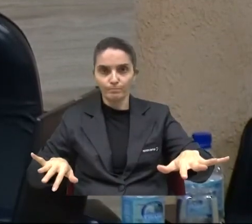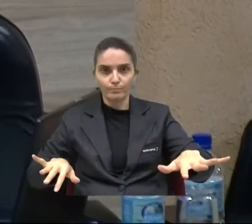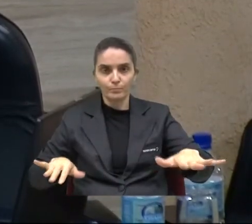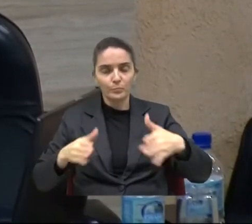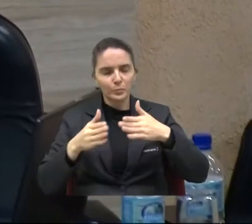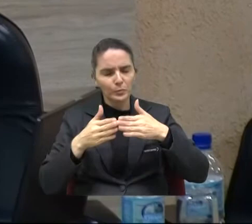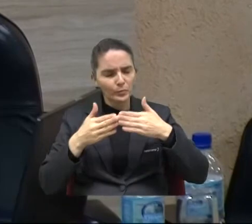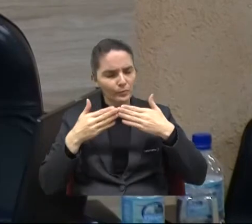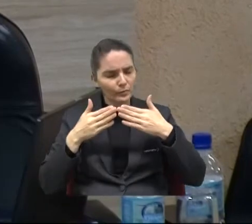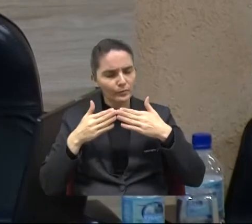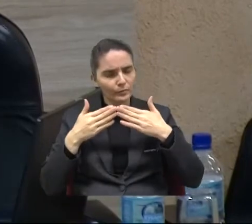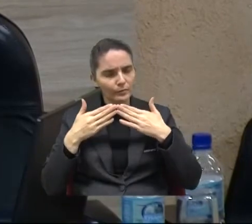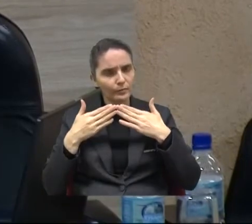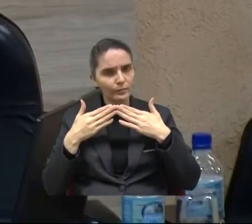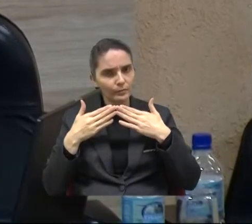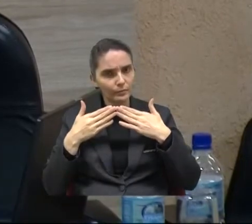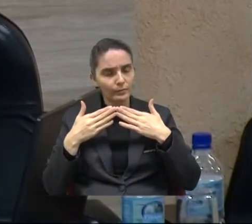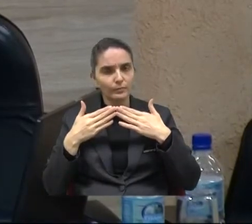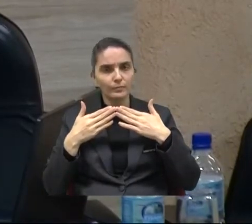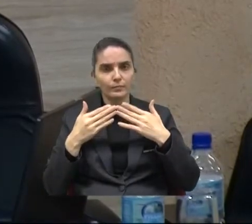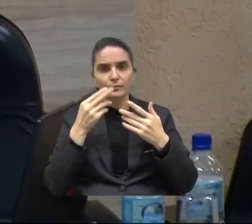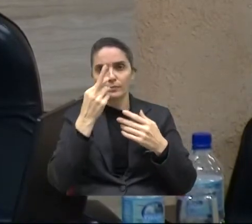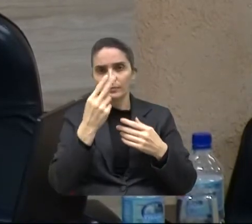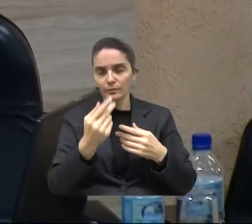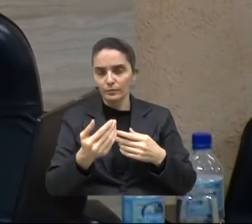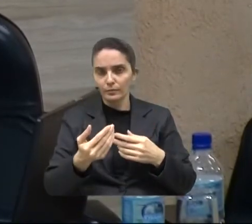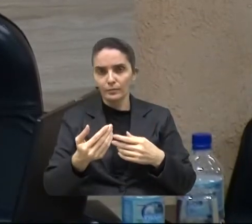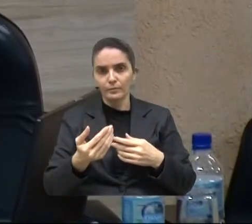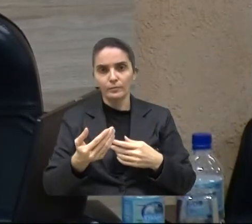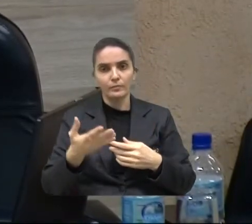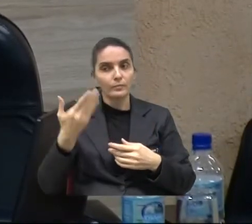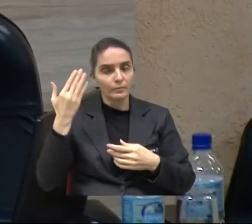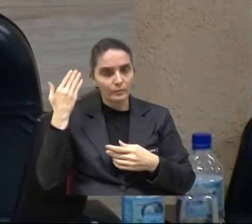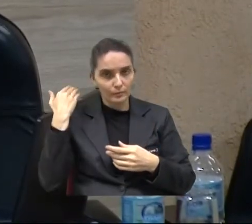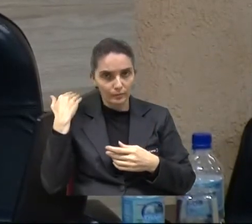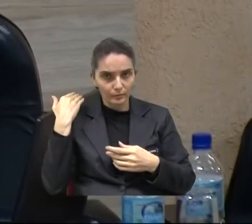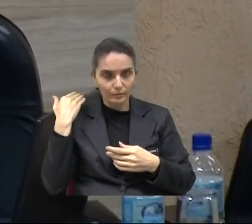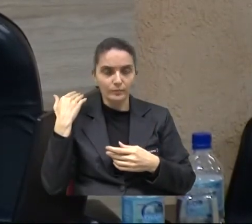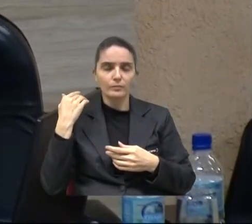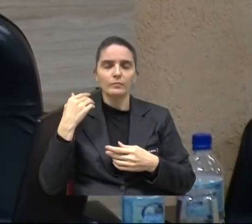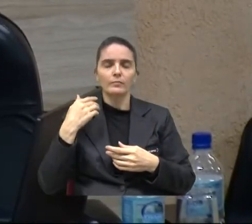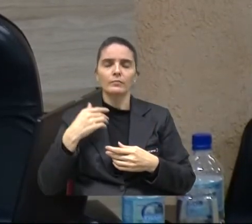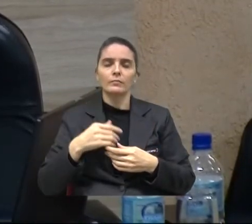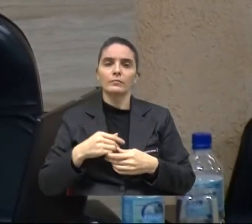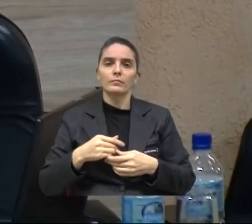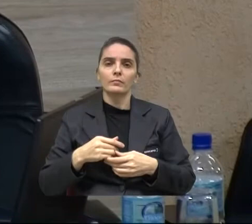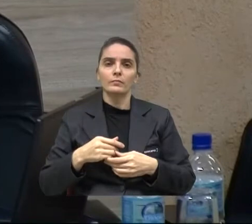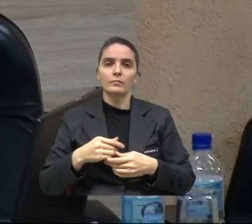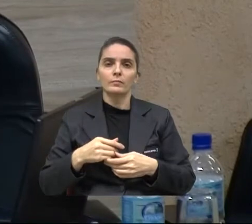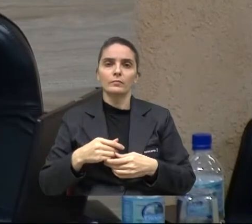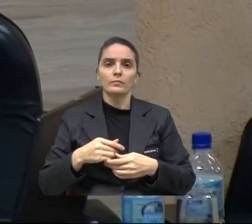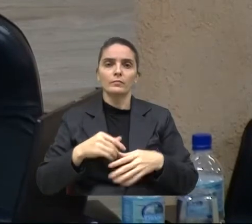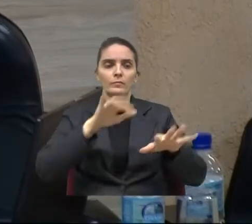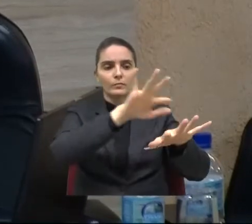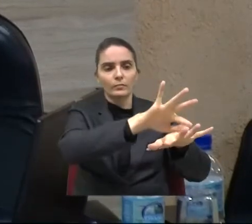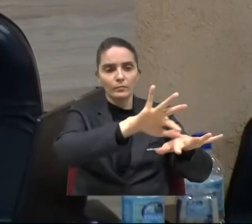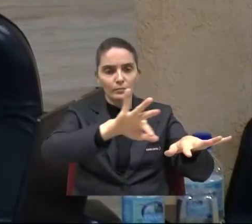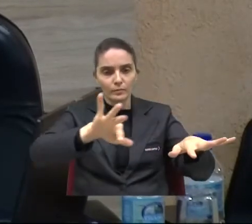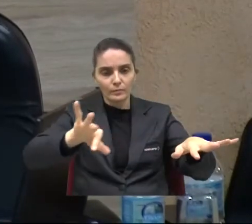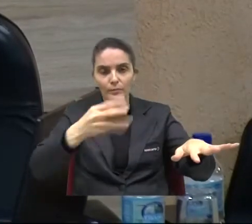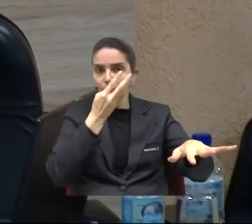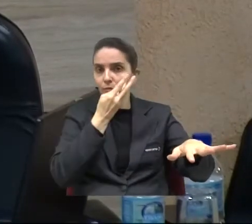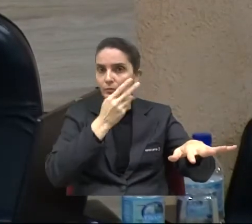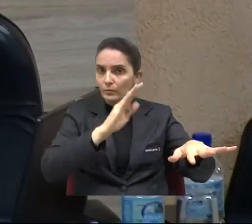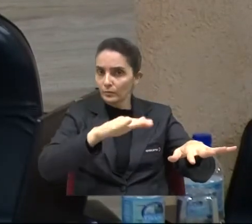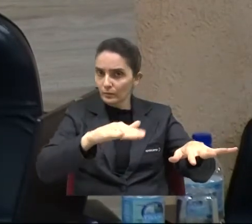por favor, como foi feito da outra vez, fiz esse apelo também, que retire as crianças do